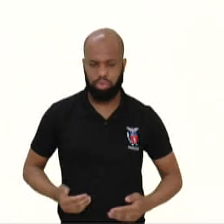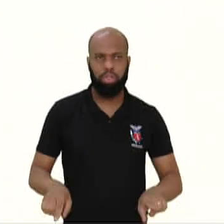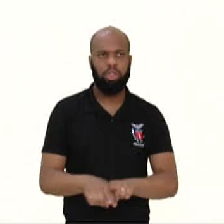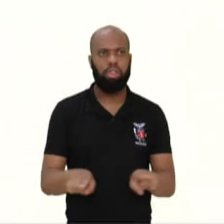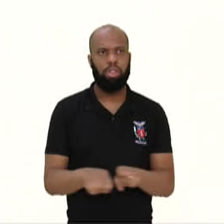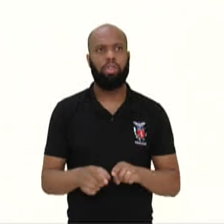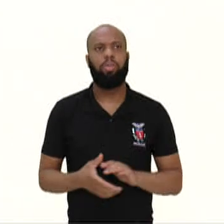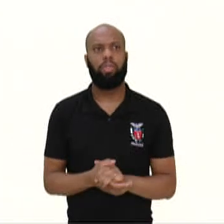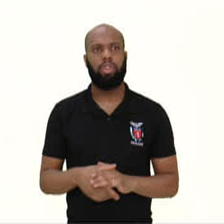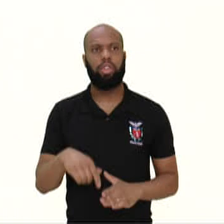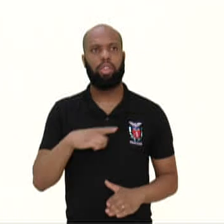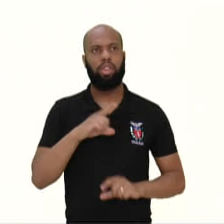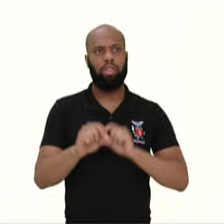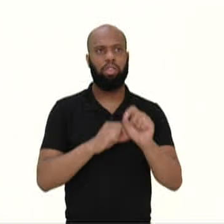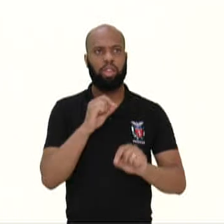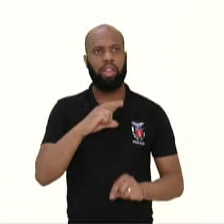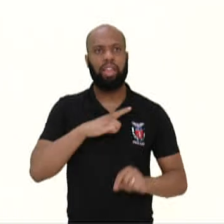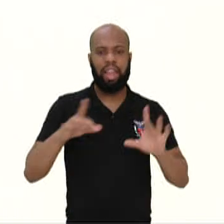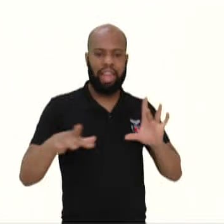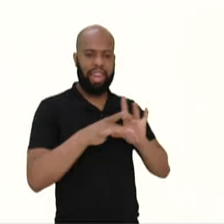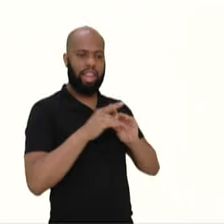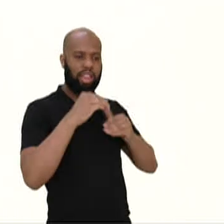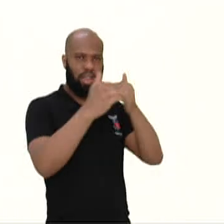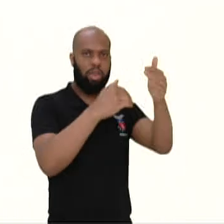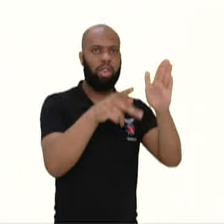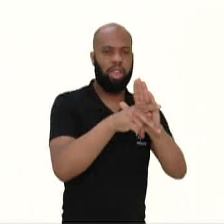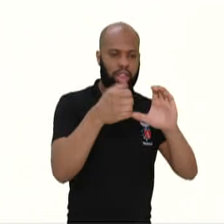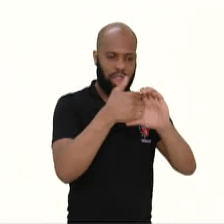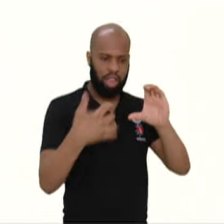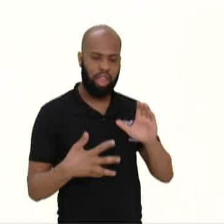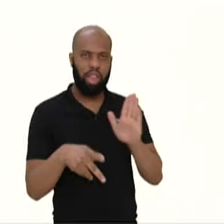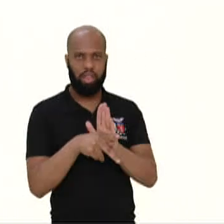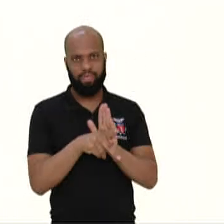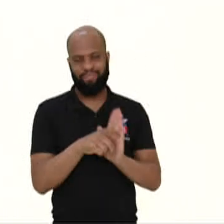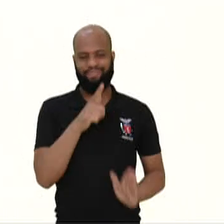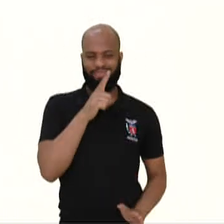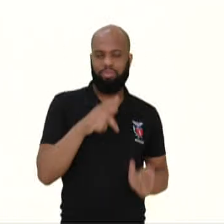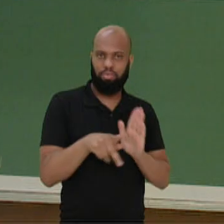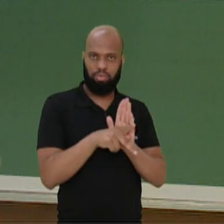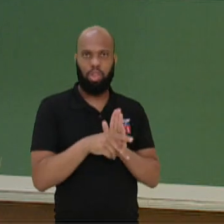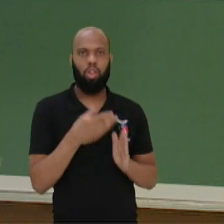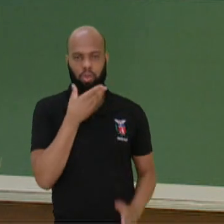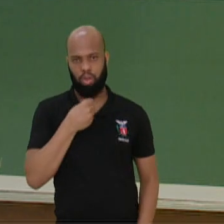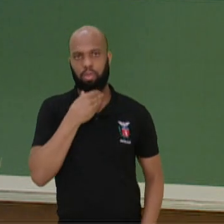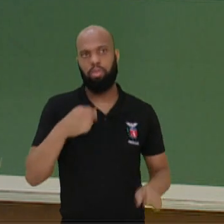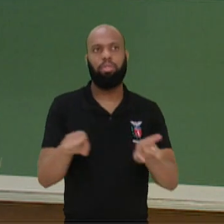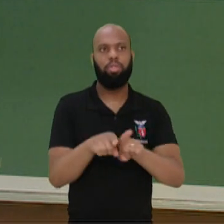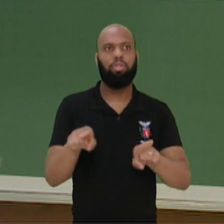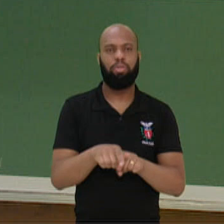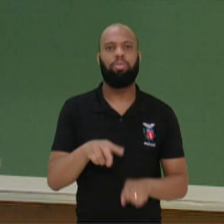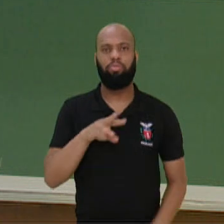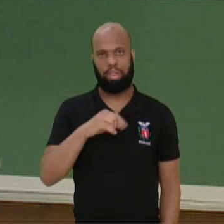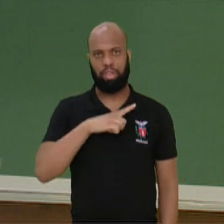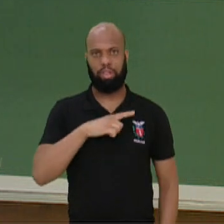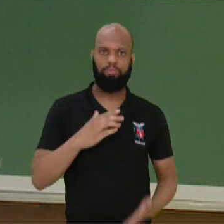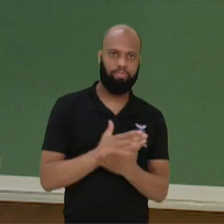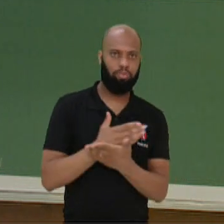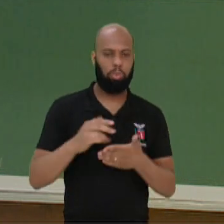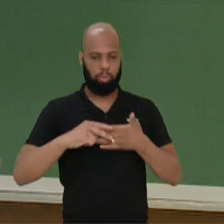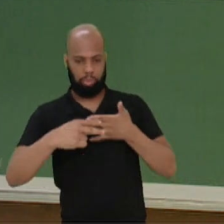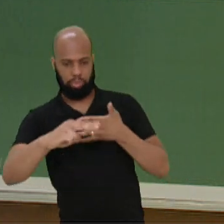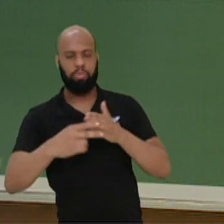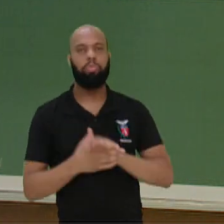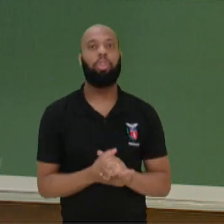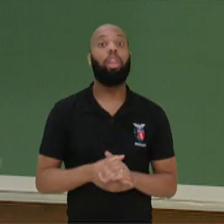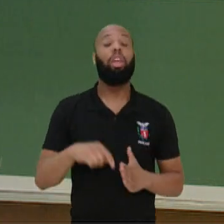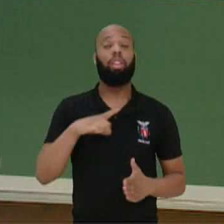também ligados ao desenvolvimento de características sexuais secundárias masculinas. E aí chegamos às